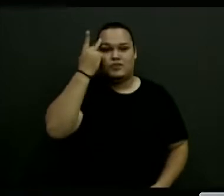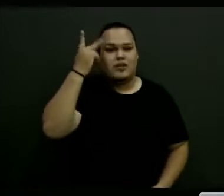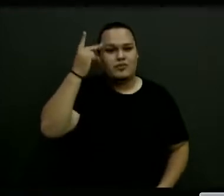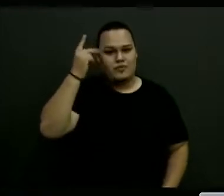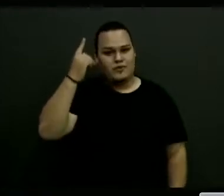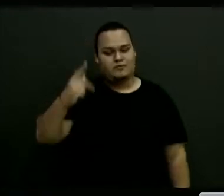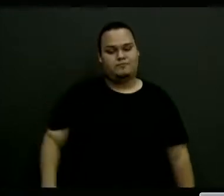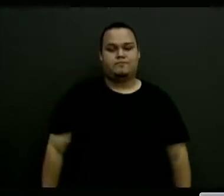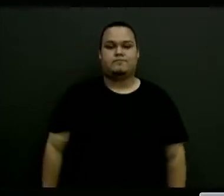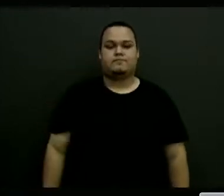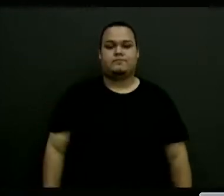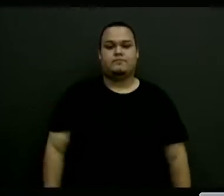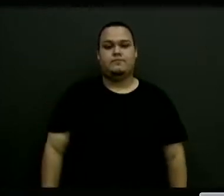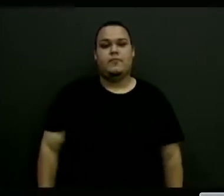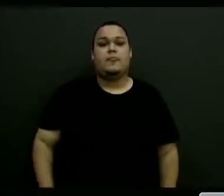E ainda sendo como era,